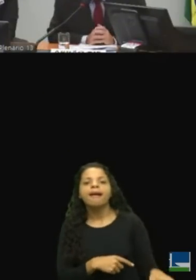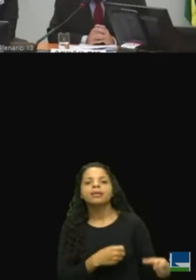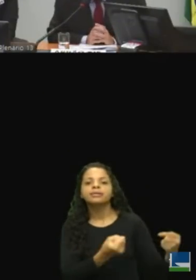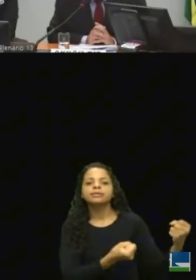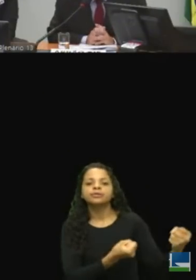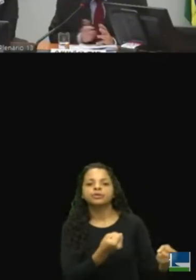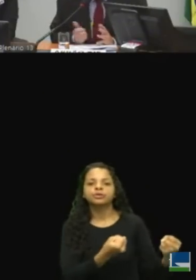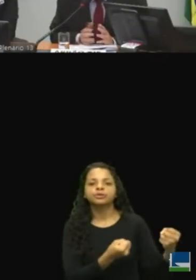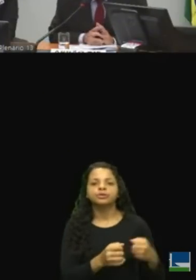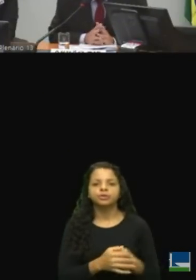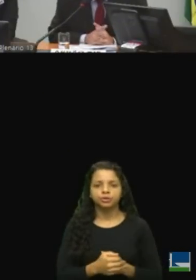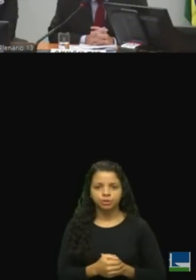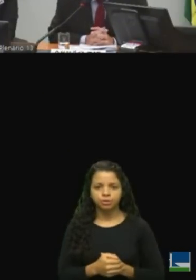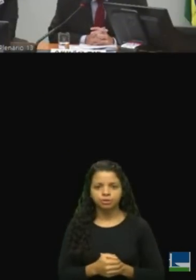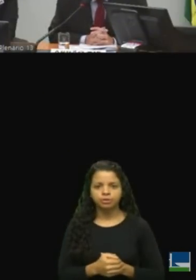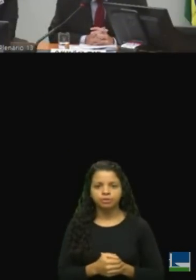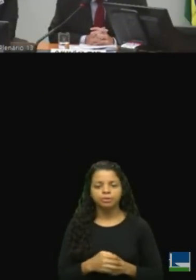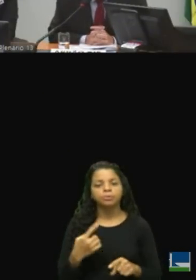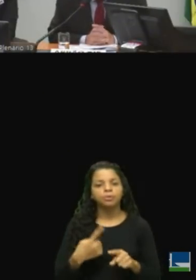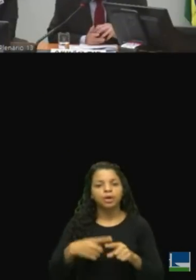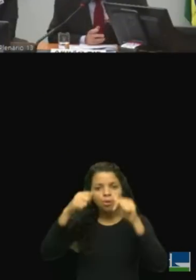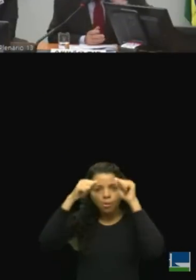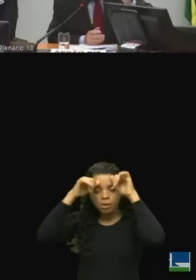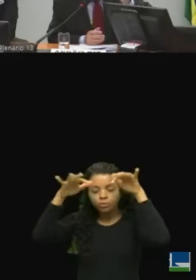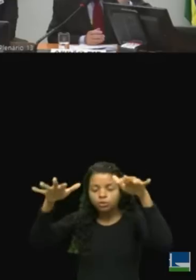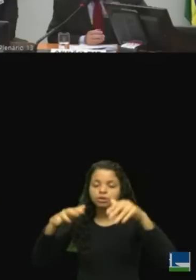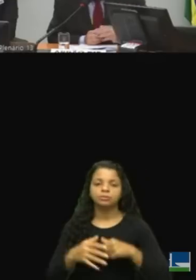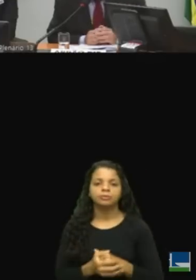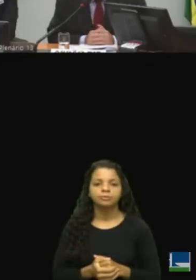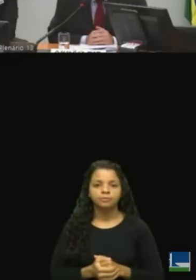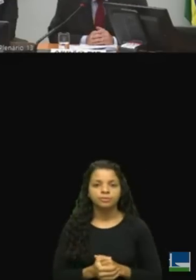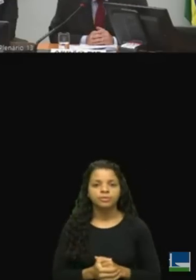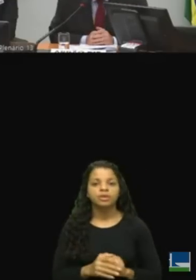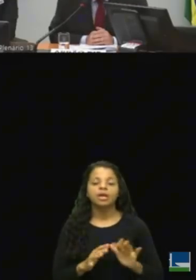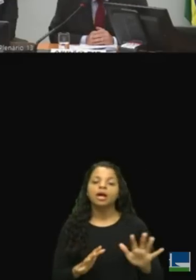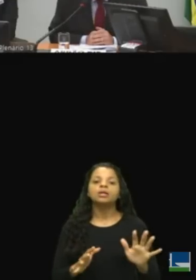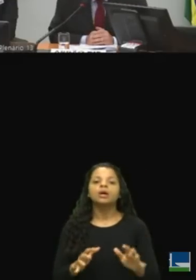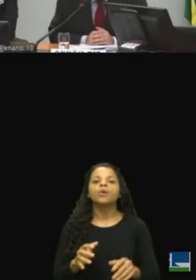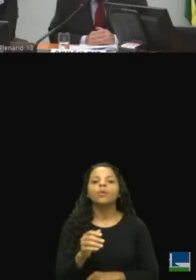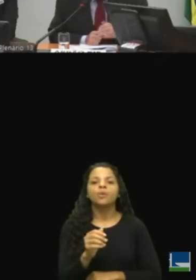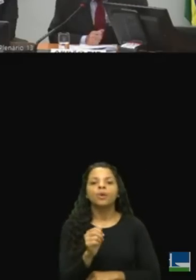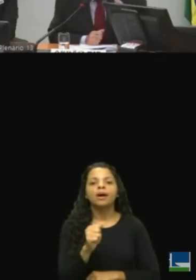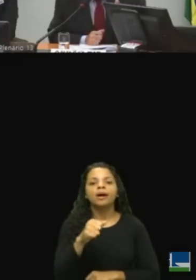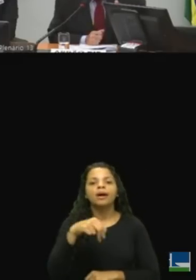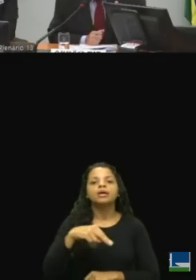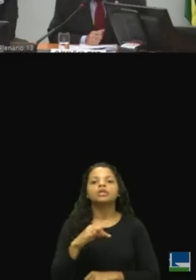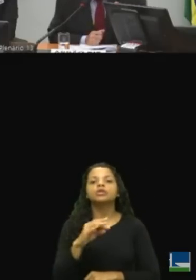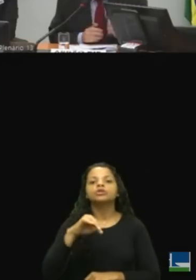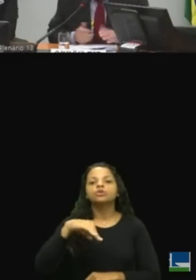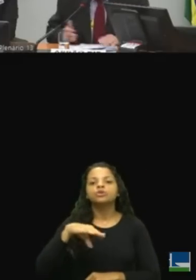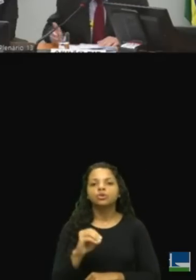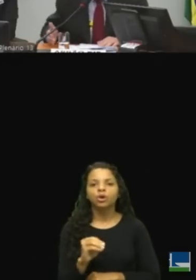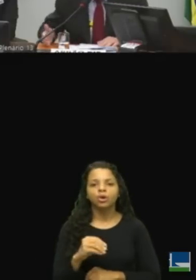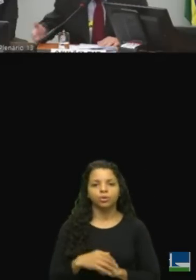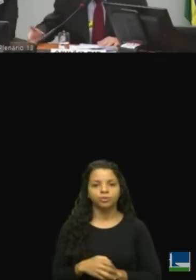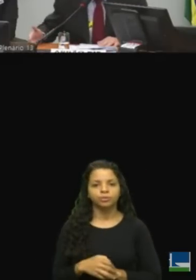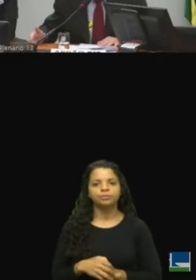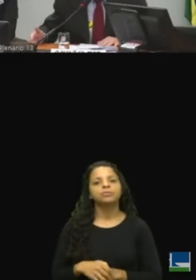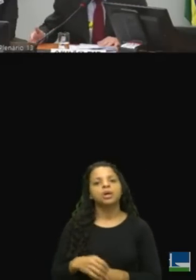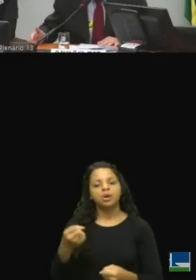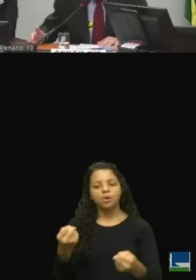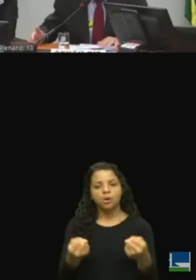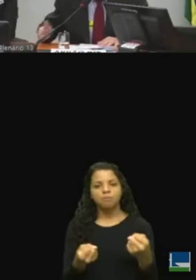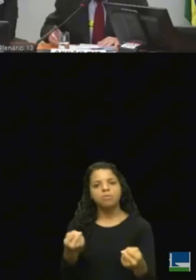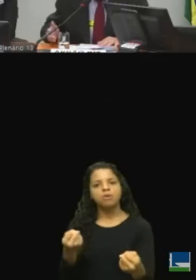vai precisar colocar no carro se o filho é autista? O Antônio José é uma pessoa com deficiência visual. Ele compra um veículo e identifica o